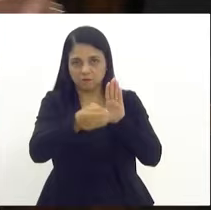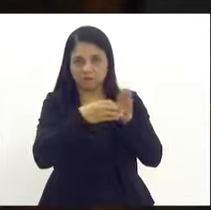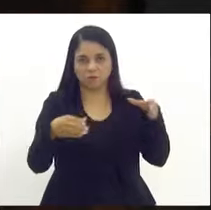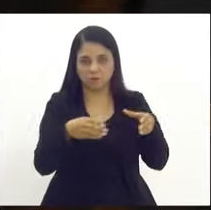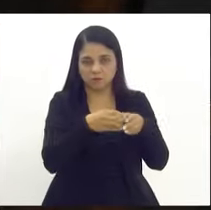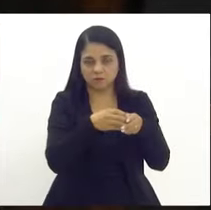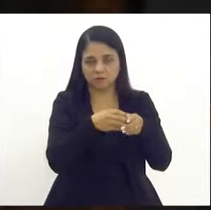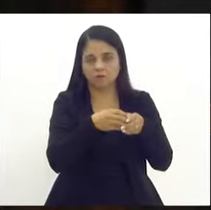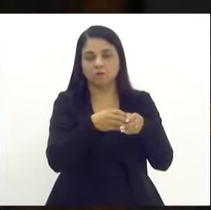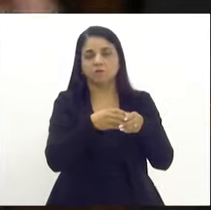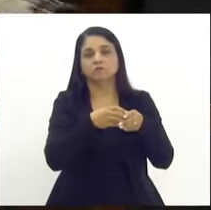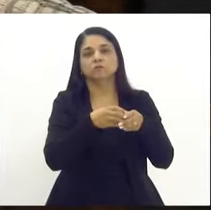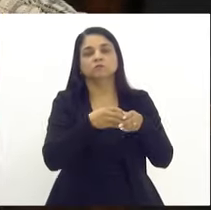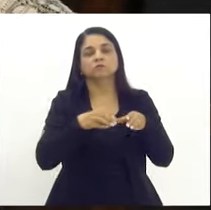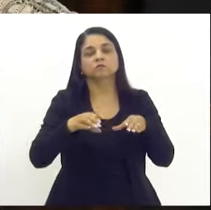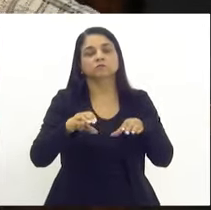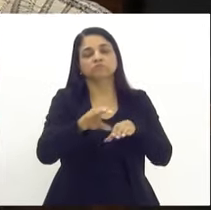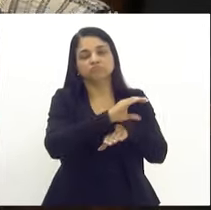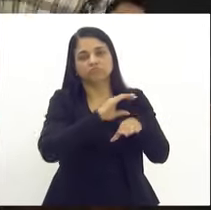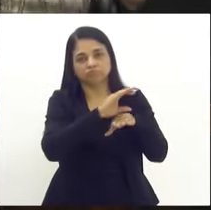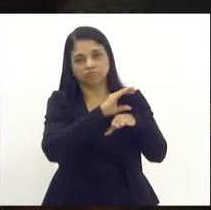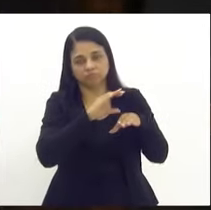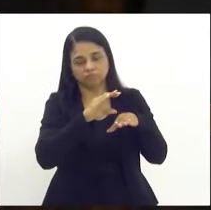Comissão de Constituição e Justiça,